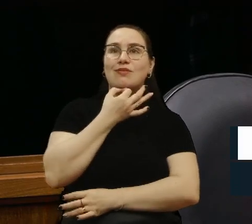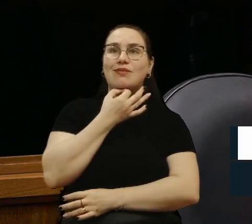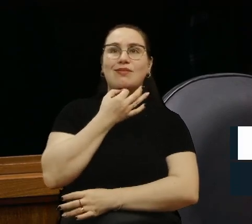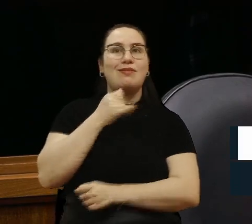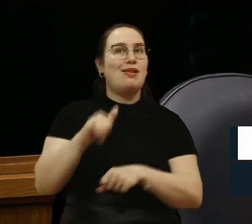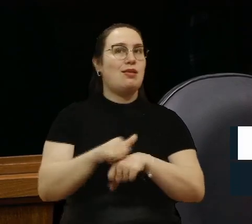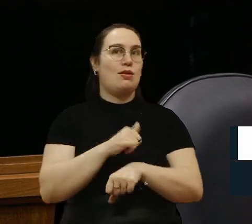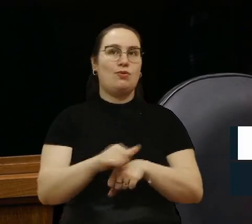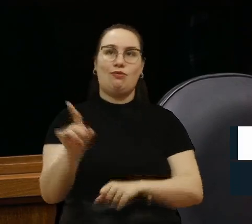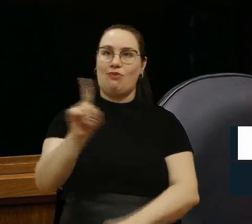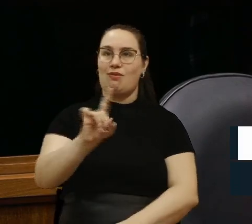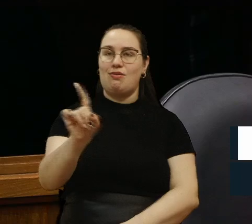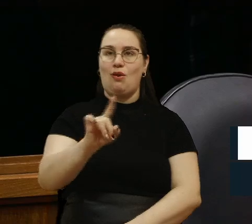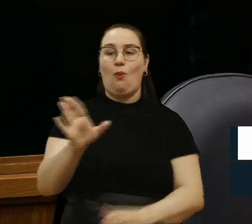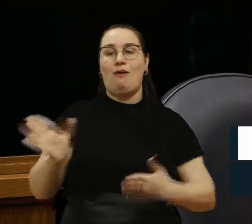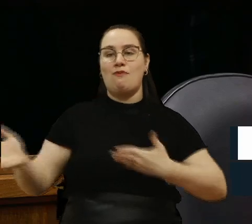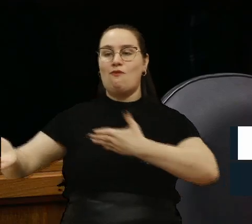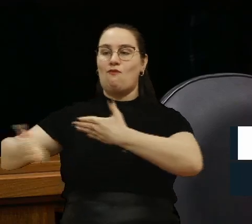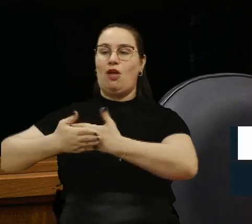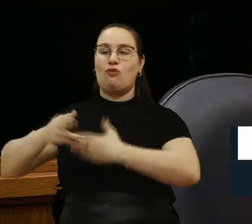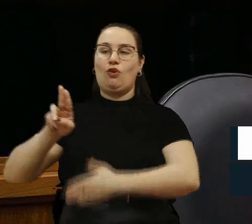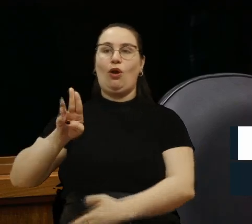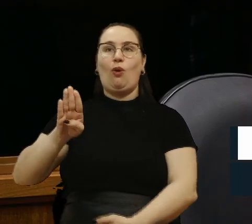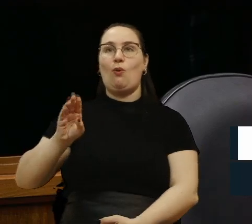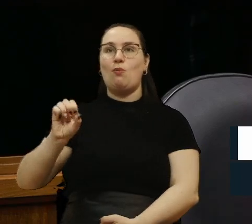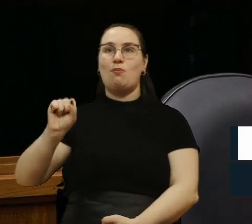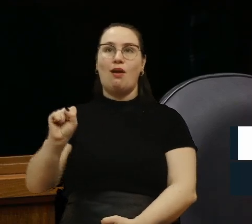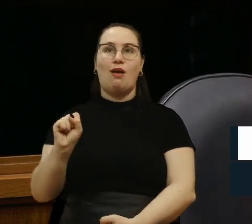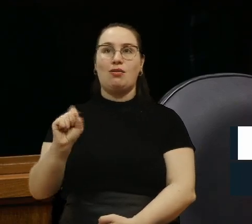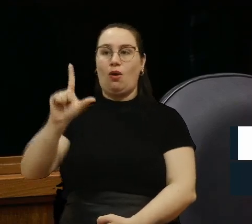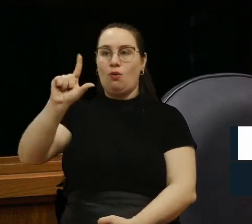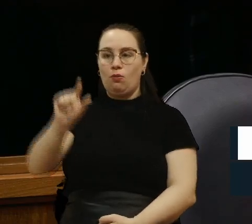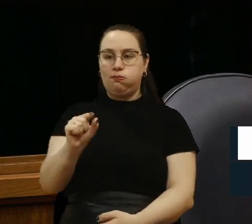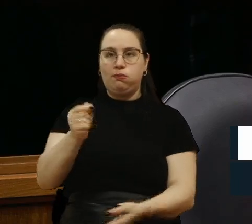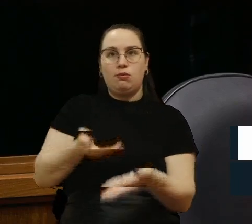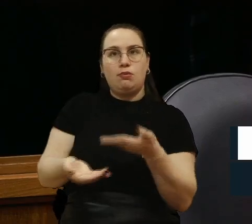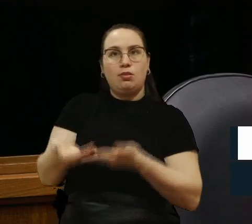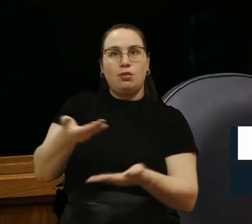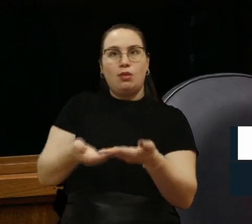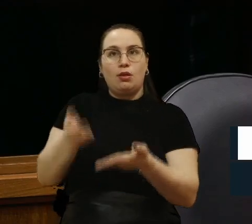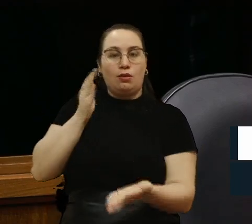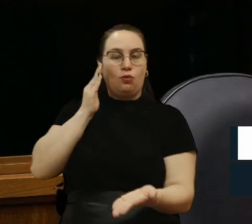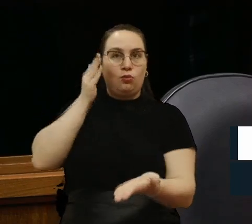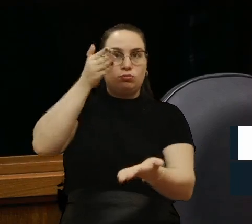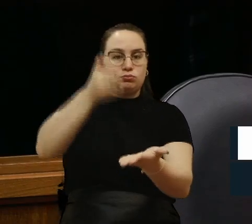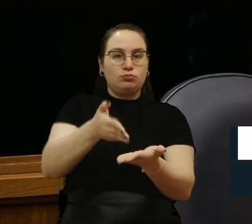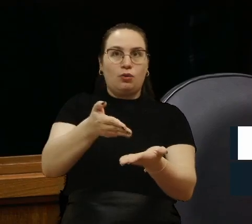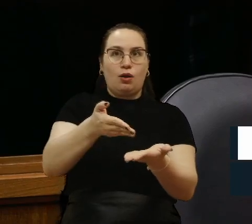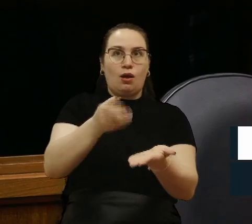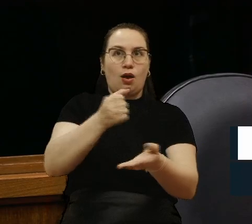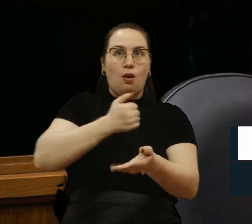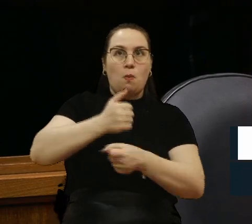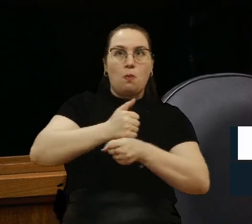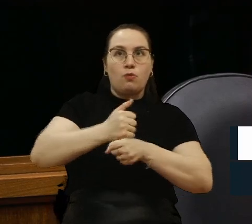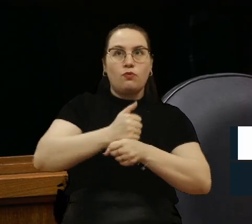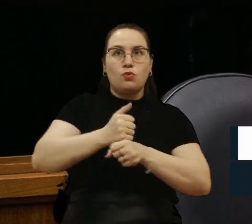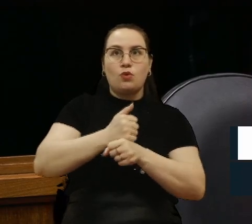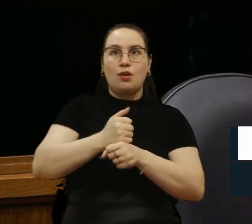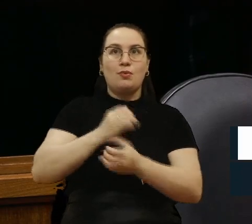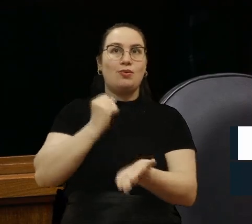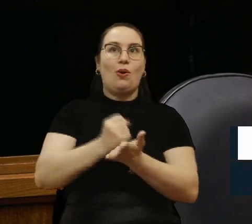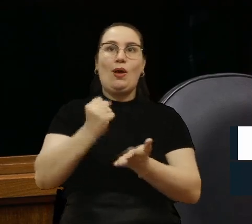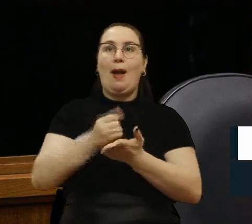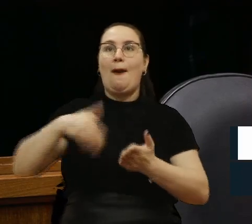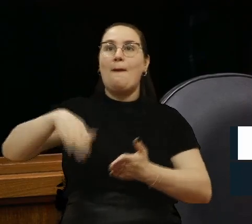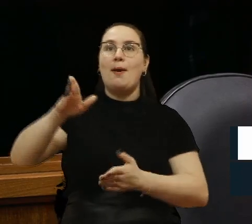são fechar o UBS, restringir atendimento, centralizar, né, profissionais, porque eles não conseguem contratar